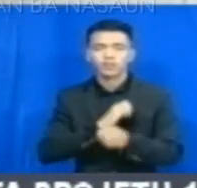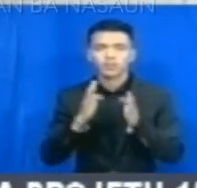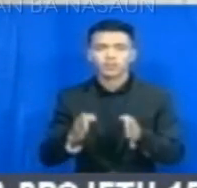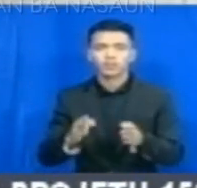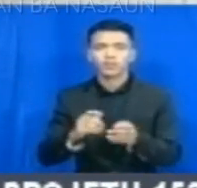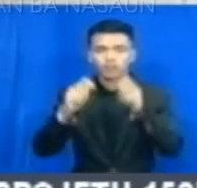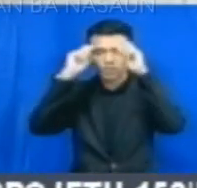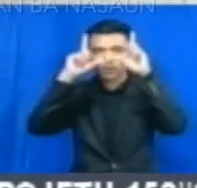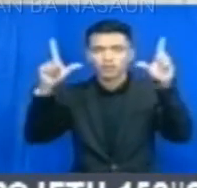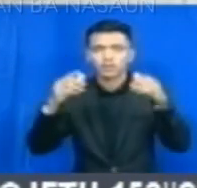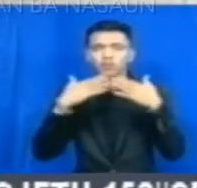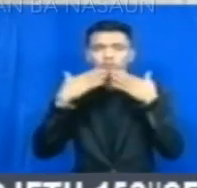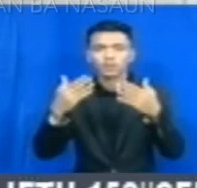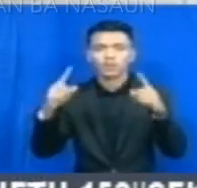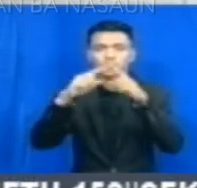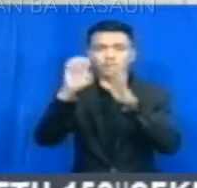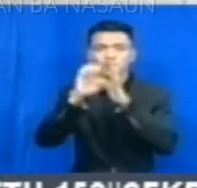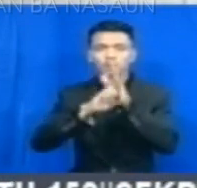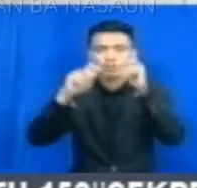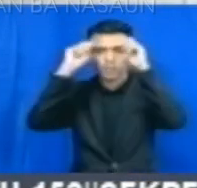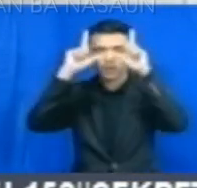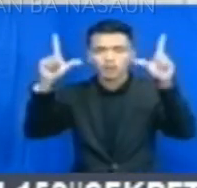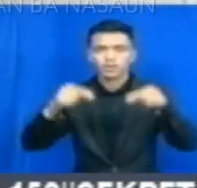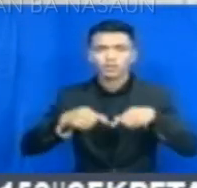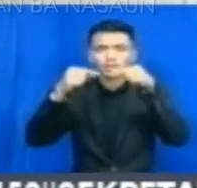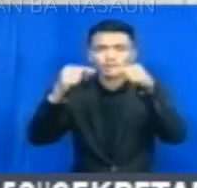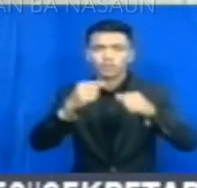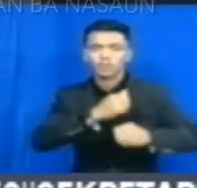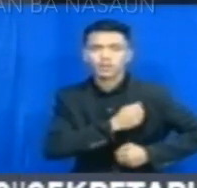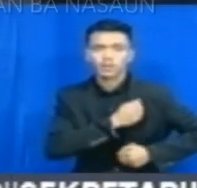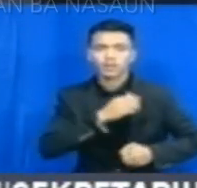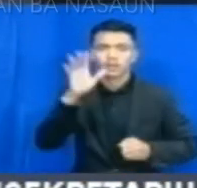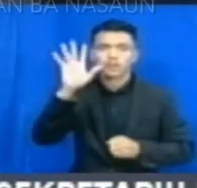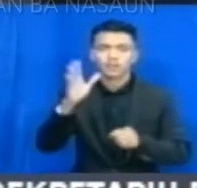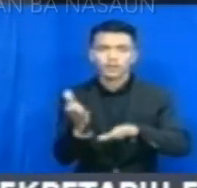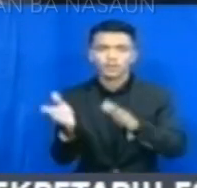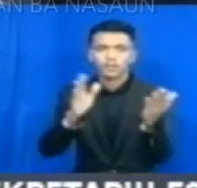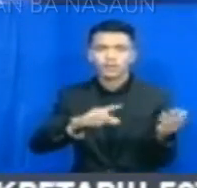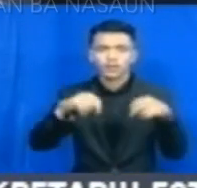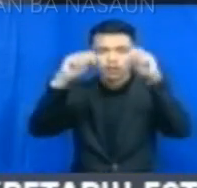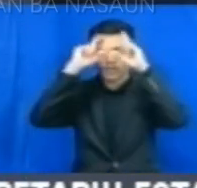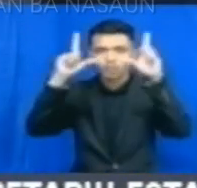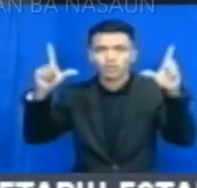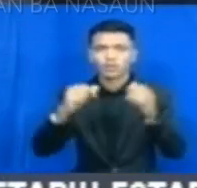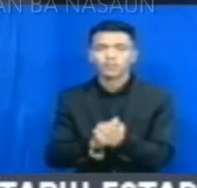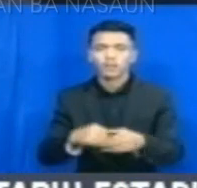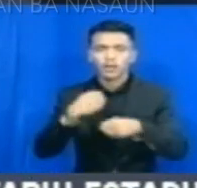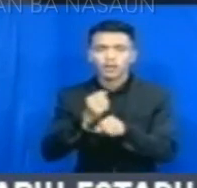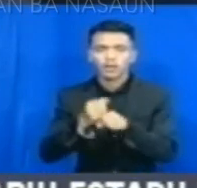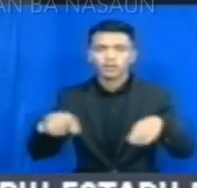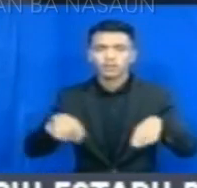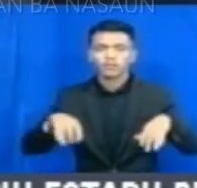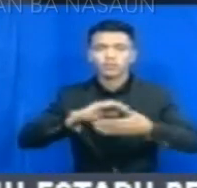Jong-ho, agradece ba Estado Timor-Leste, nebe condecora no militar na Lima, nebe mate e Timor, durante halau Missão